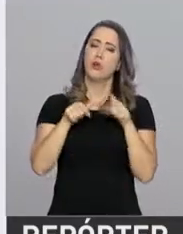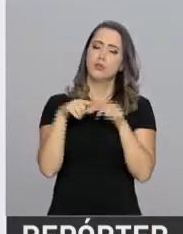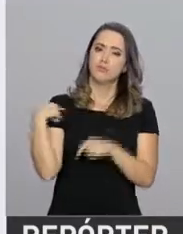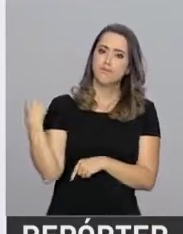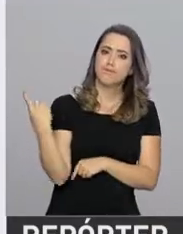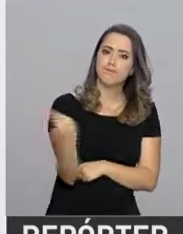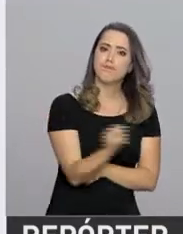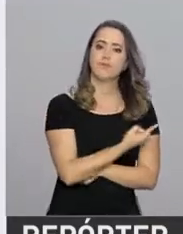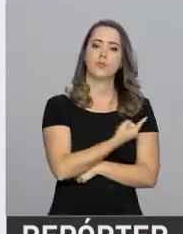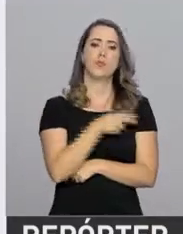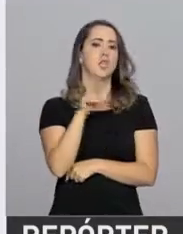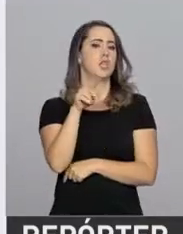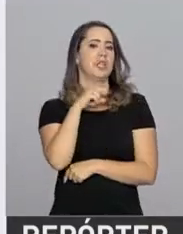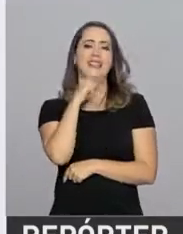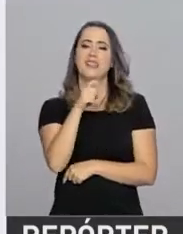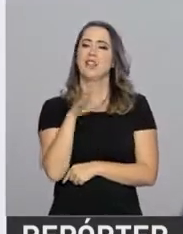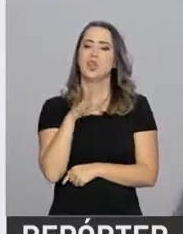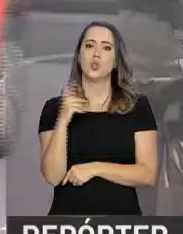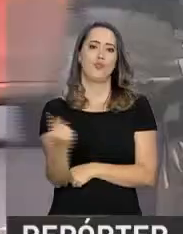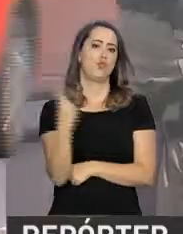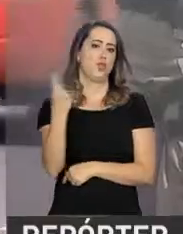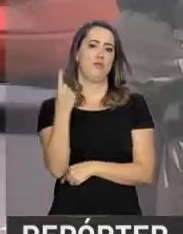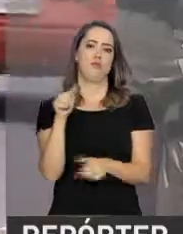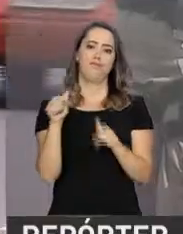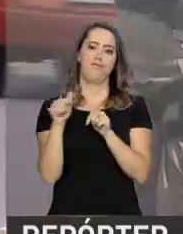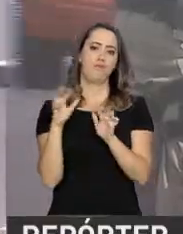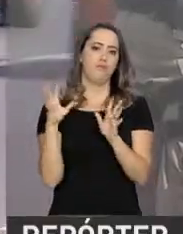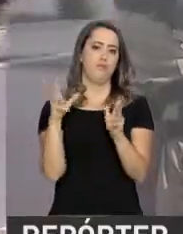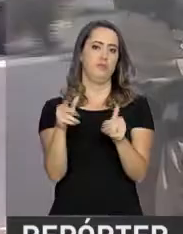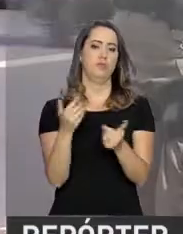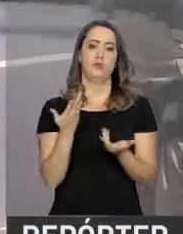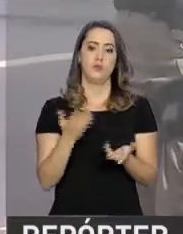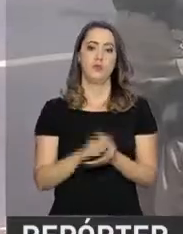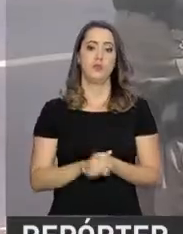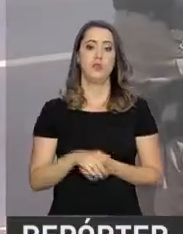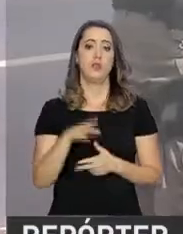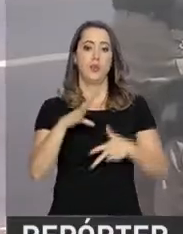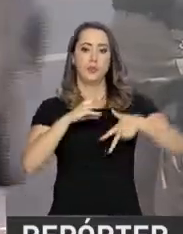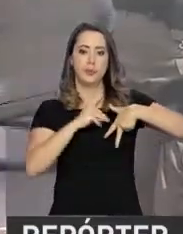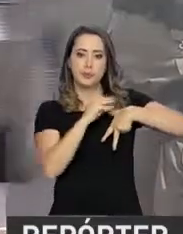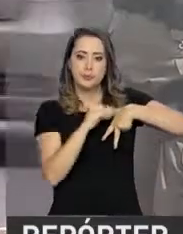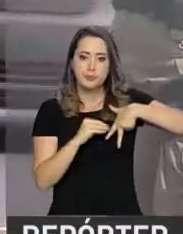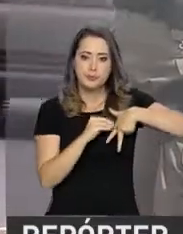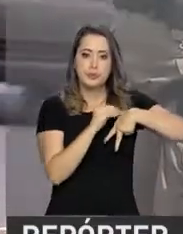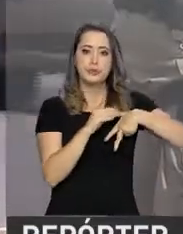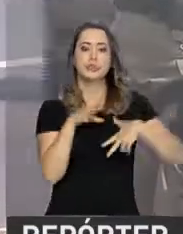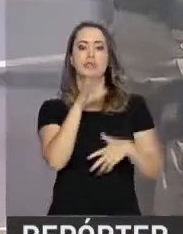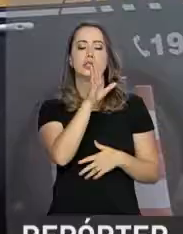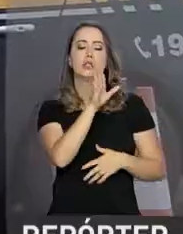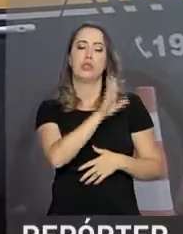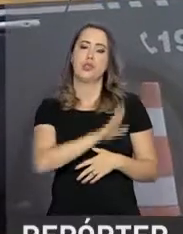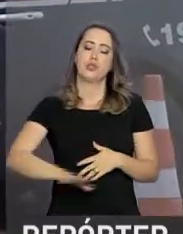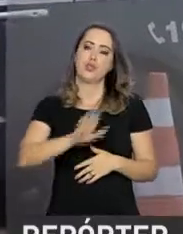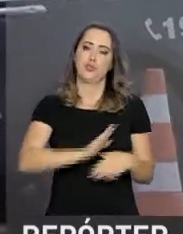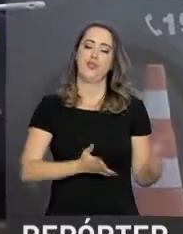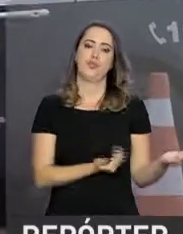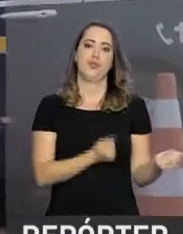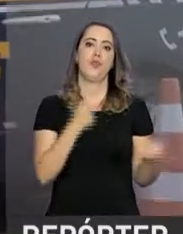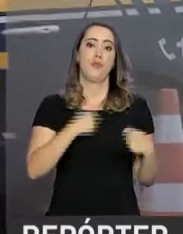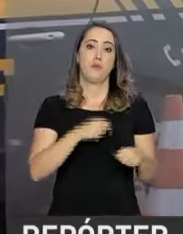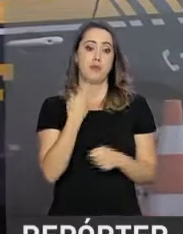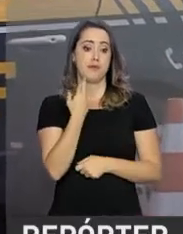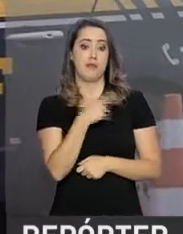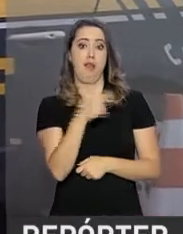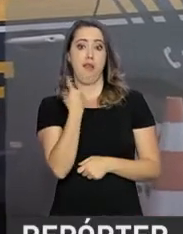todos nós. Ninguém vai conseguir fazer isso sozinho. A exploração sexual de menores deve ser denunciada e um dos canais é